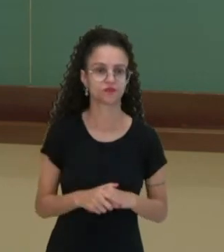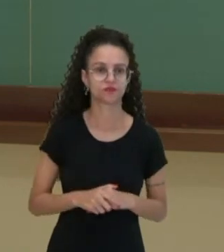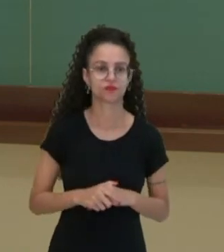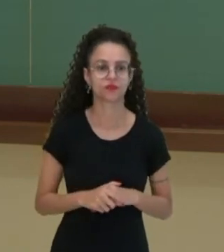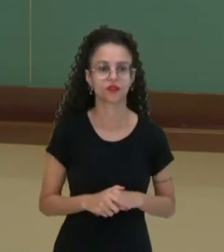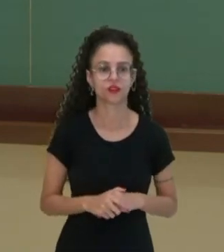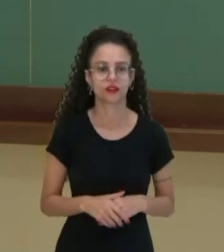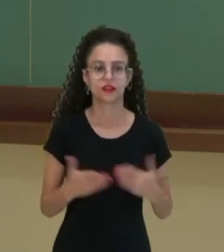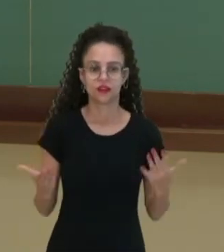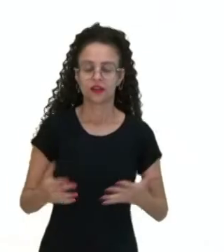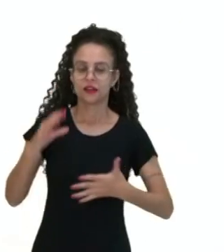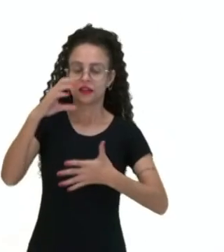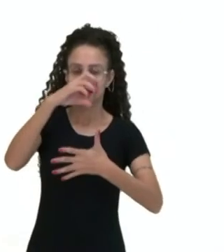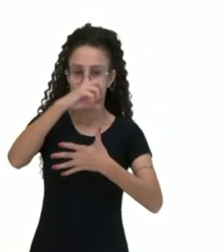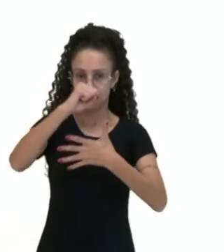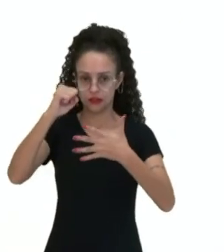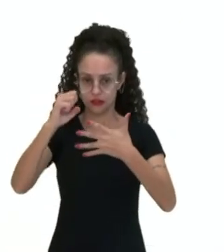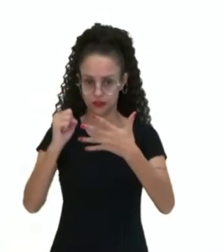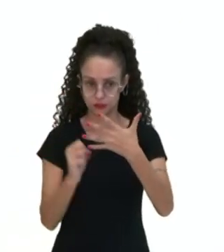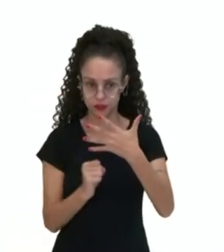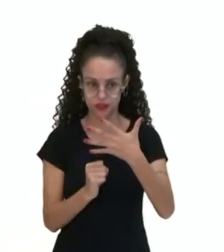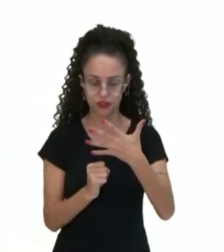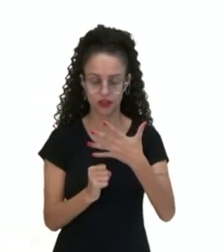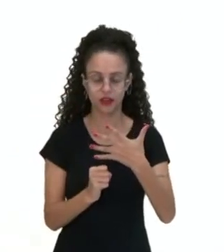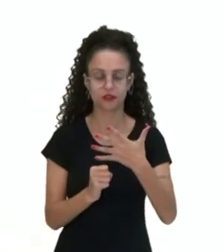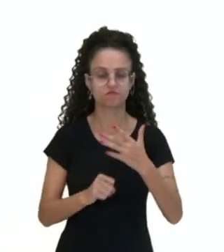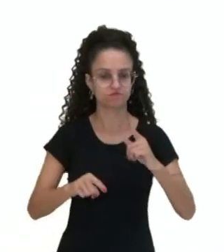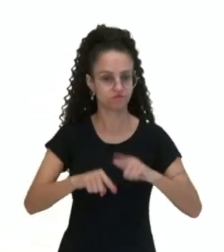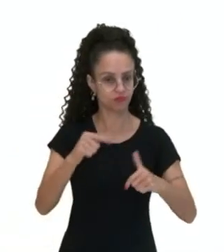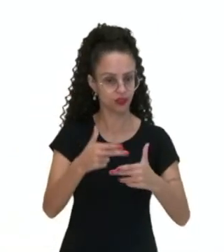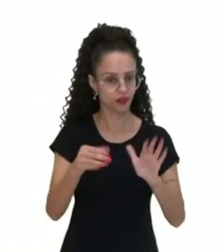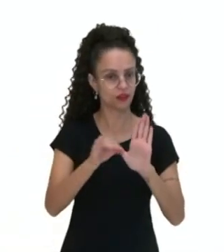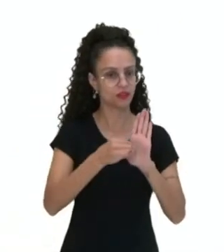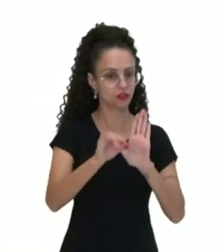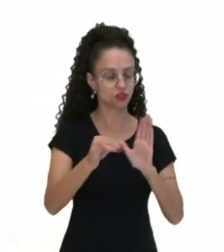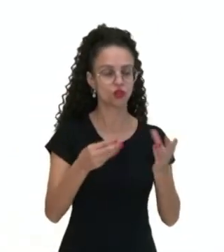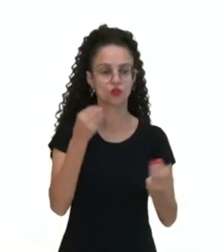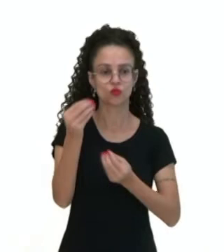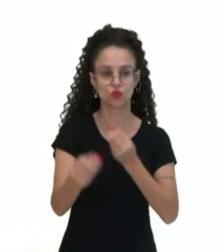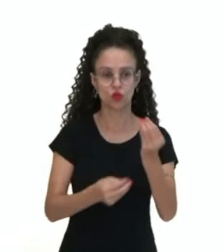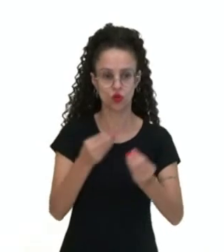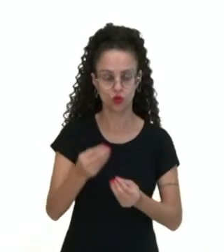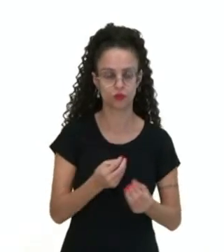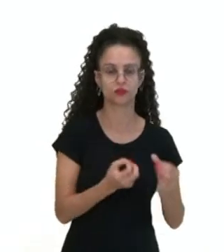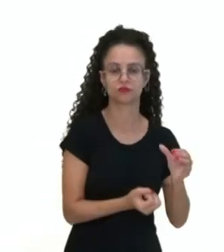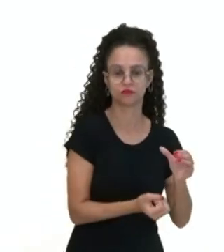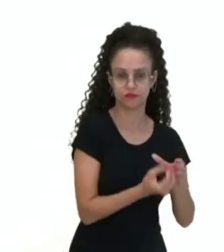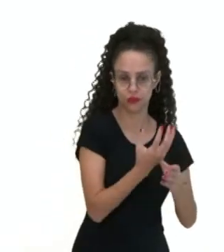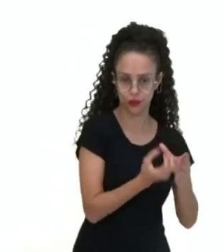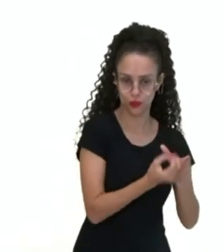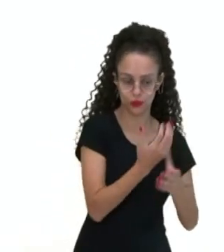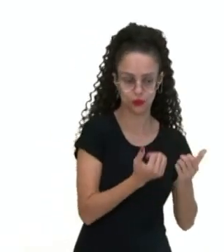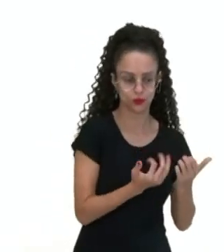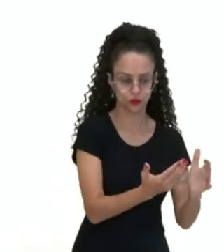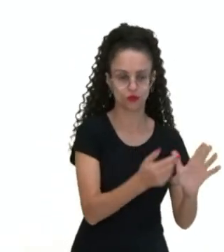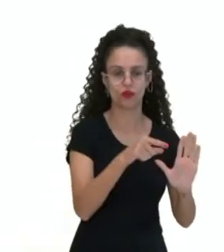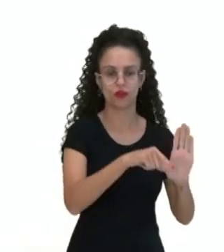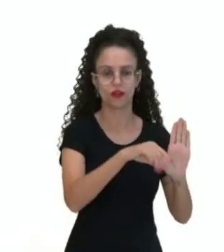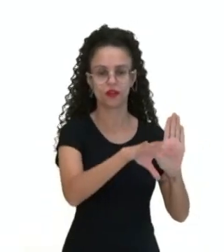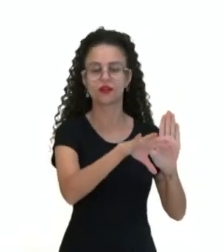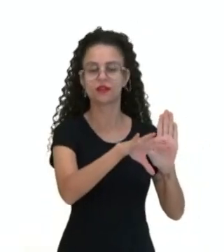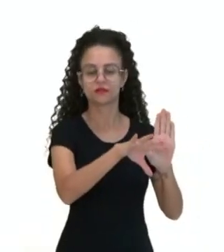bem. Na cadeia alimentar, a matéria e energia tem início sempre, por quem mesmo? Pelo produtor, pelos seres autótrofos,